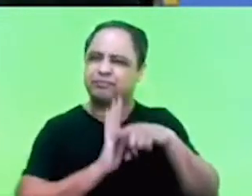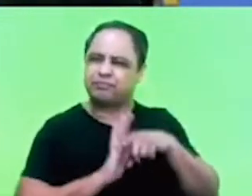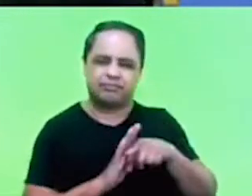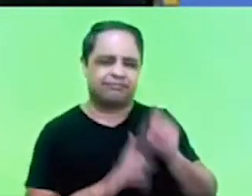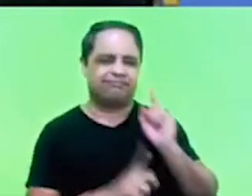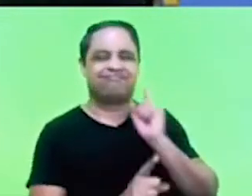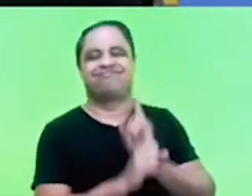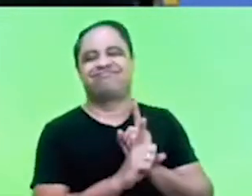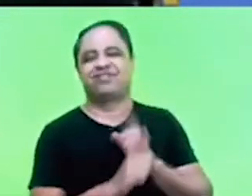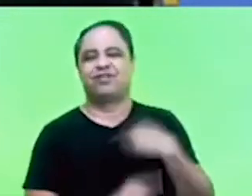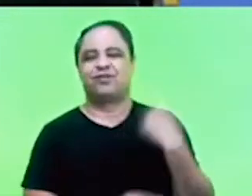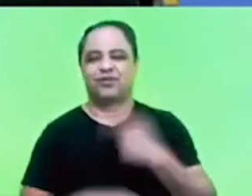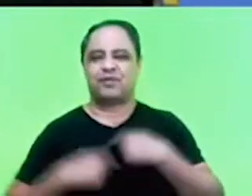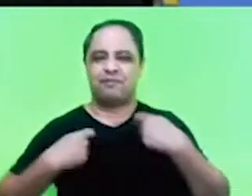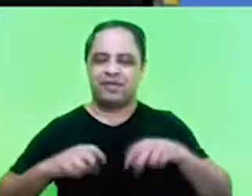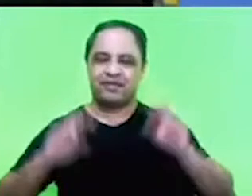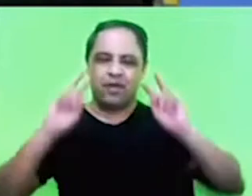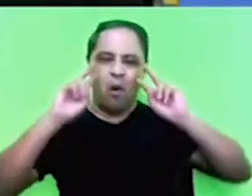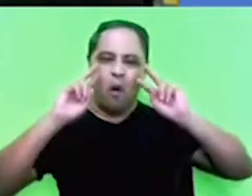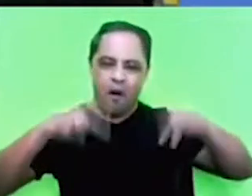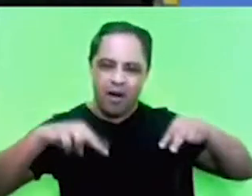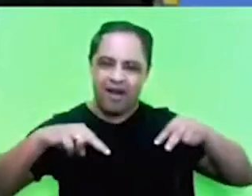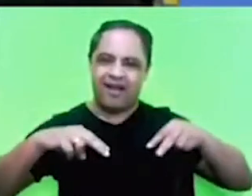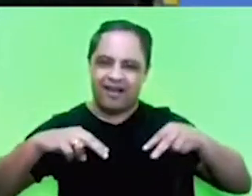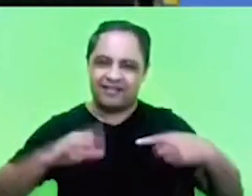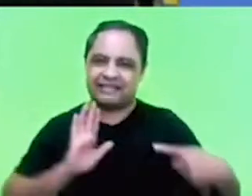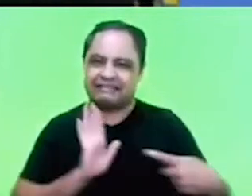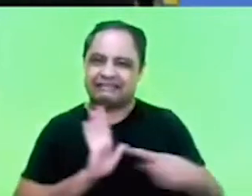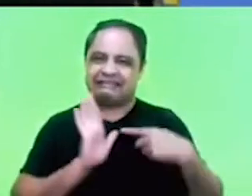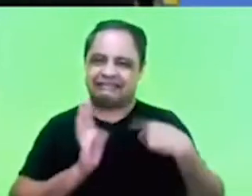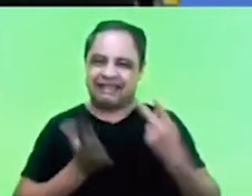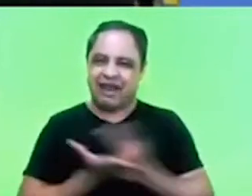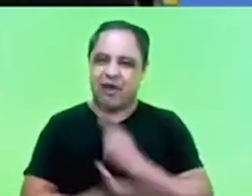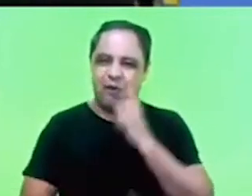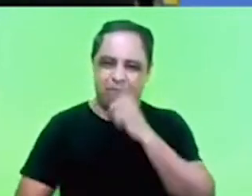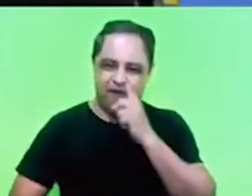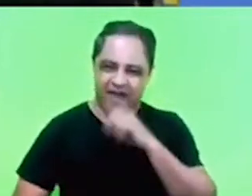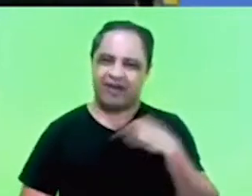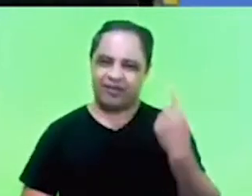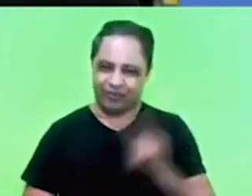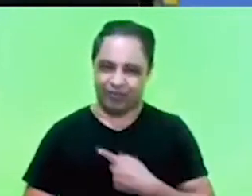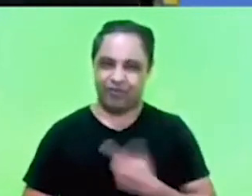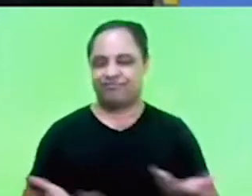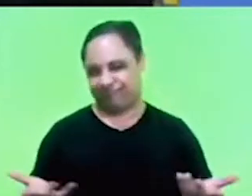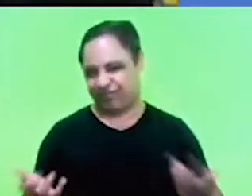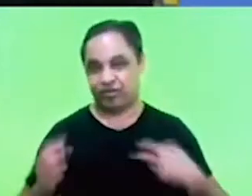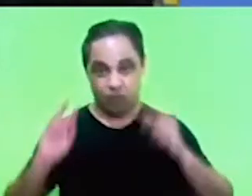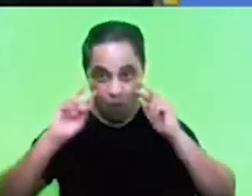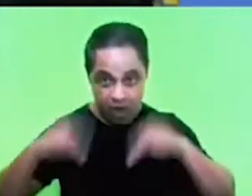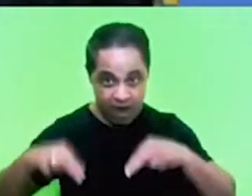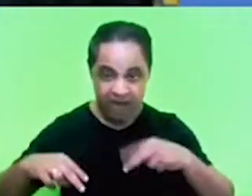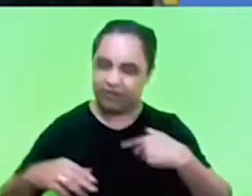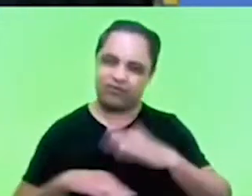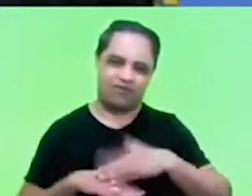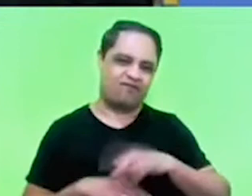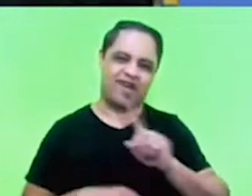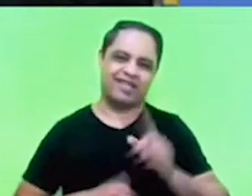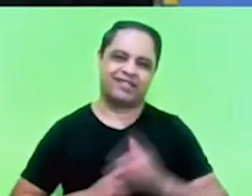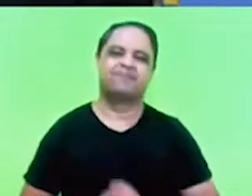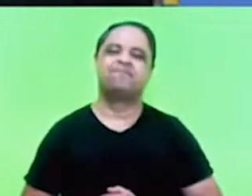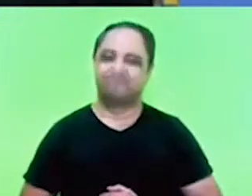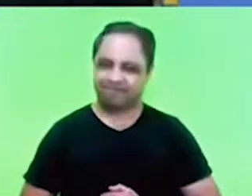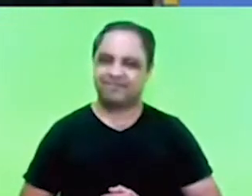falou assim: a gente precisa olhar para as próprias feridas e para os próprios erros, porque se a gente não olhar, a gente não vai fazer. Então, é